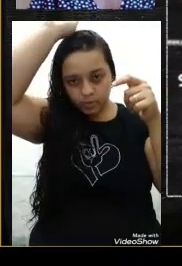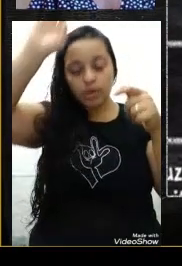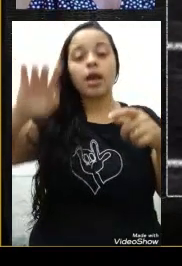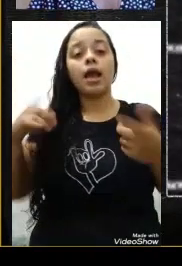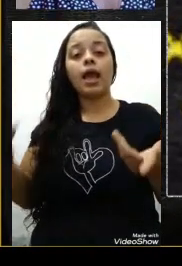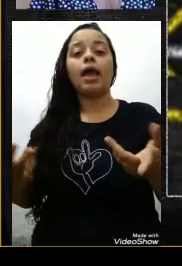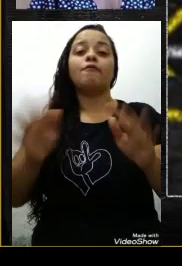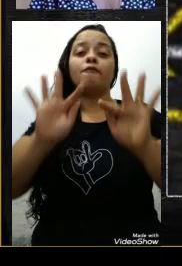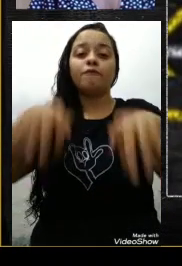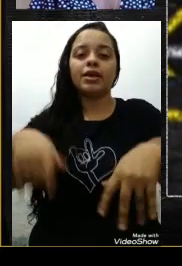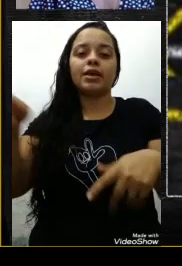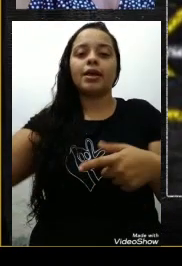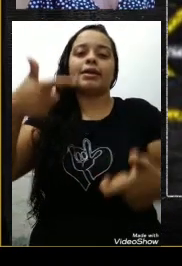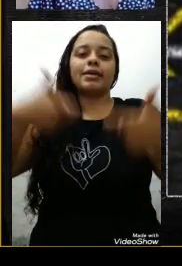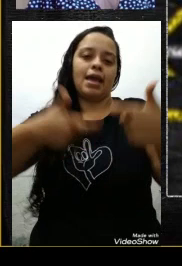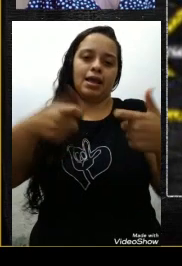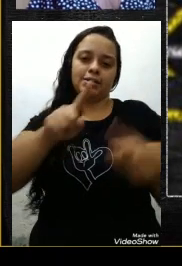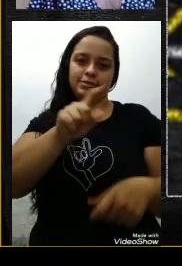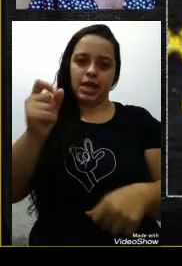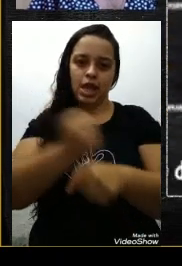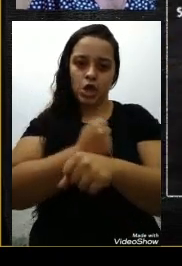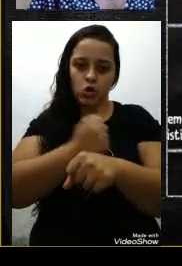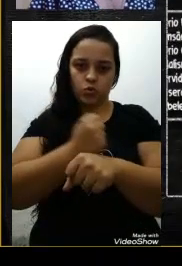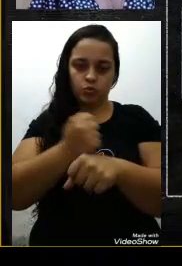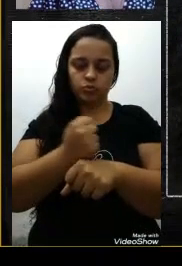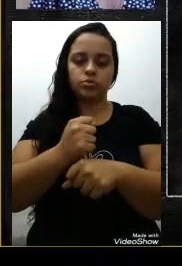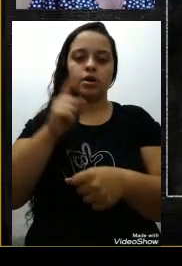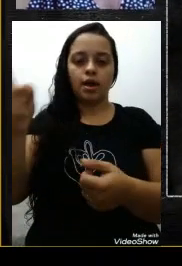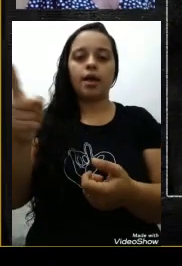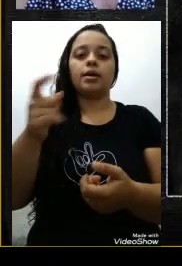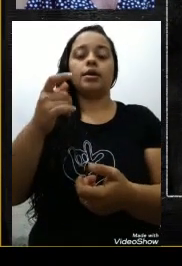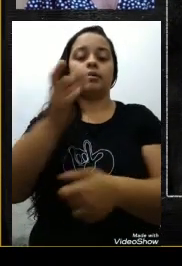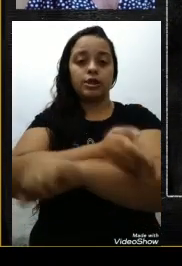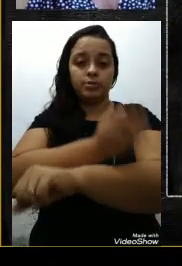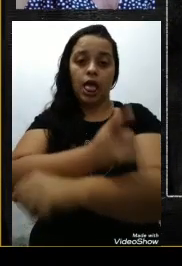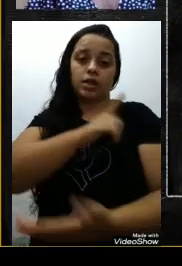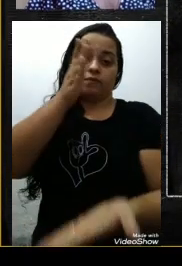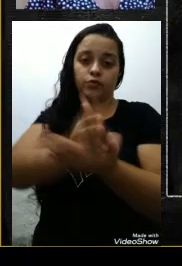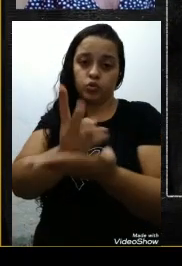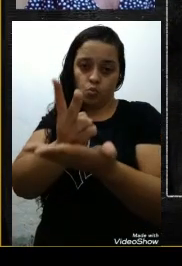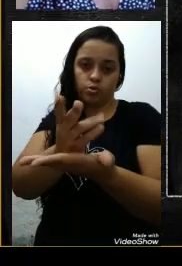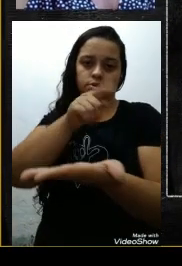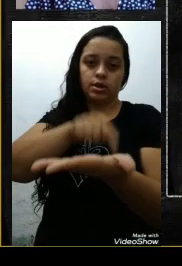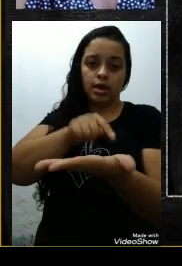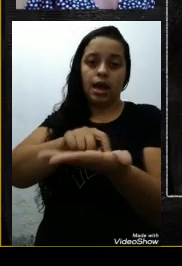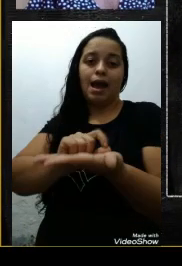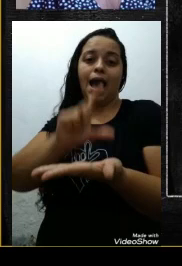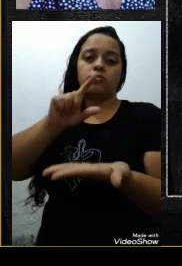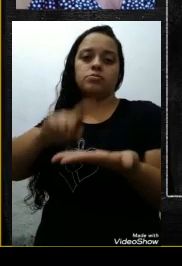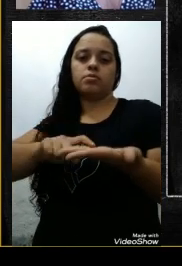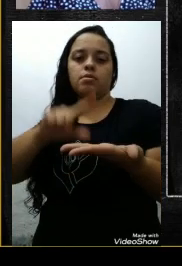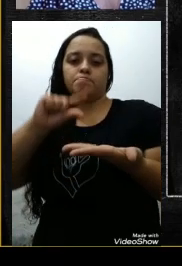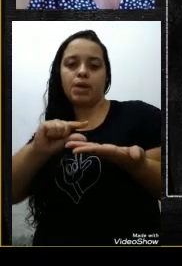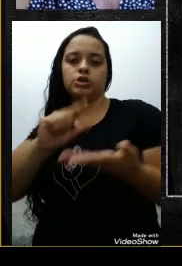e termina com a queda de Constantinopla e o fim da Guerra dos 100 Anos. A Idade Média é dividida em duas partes, a Alta